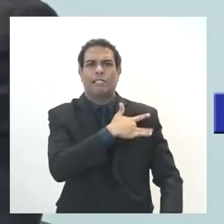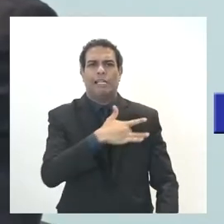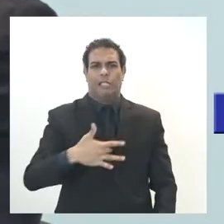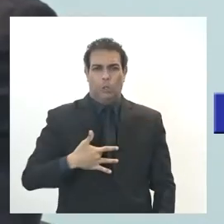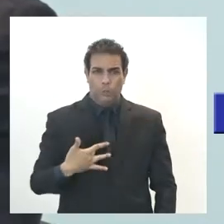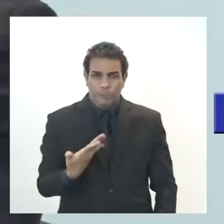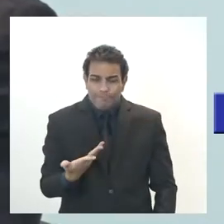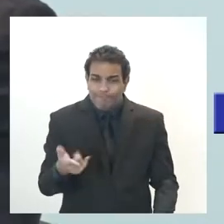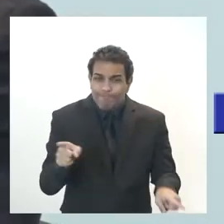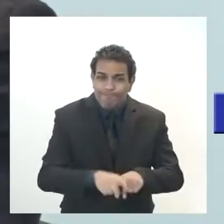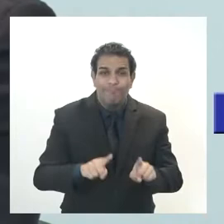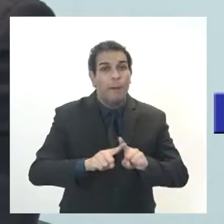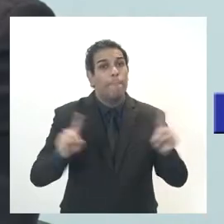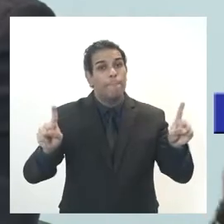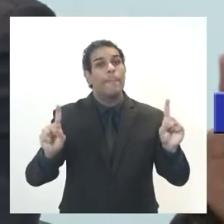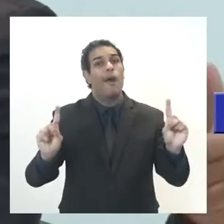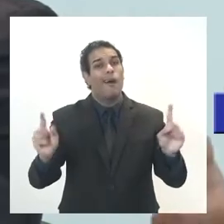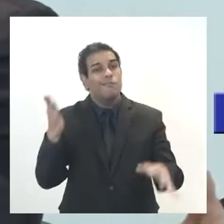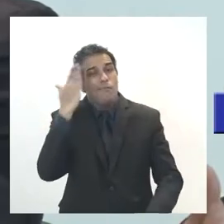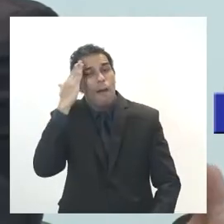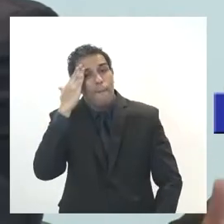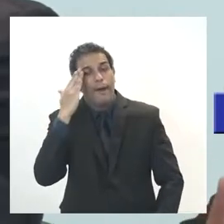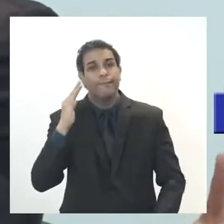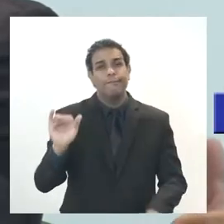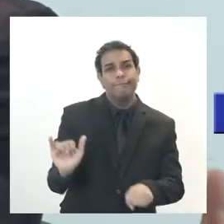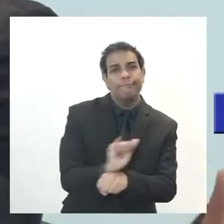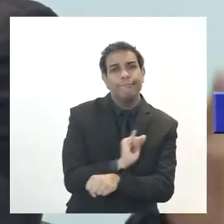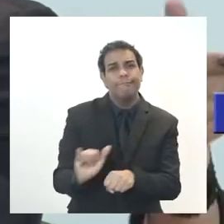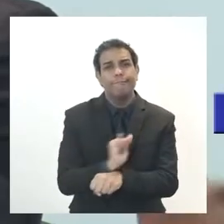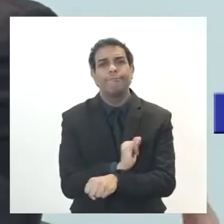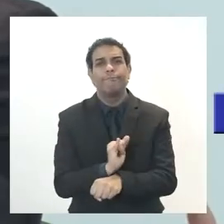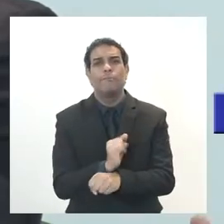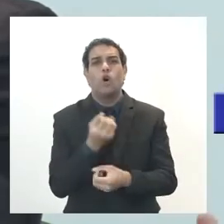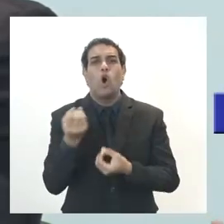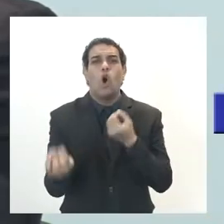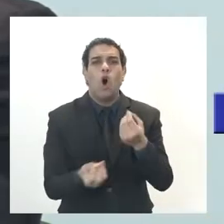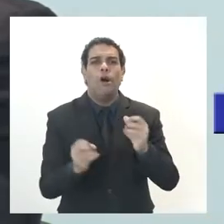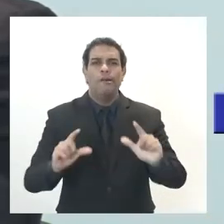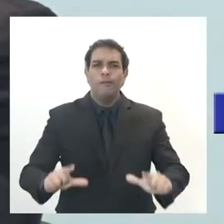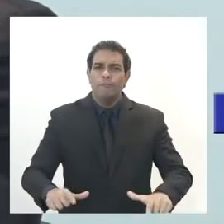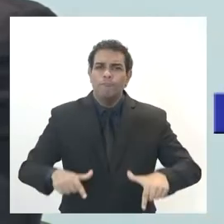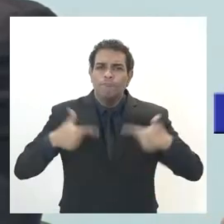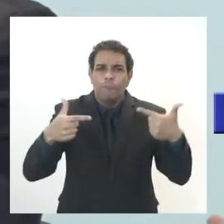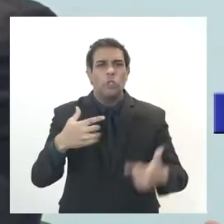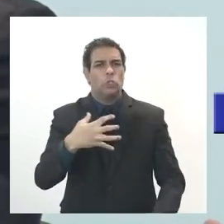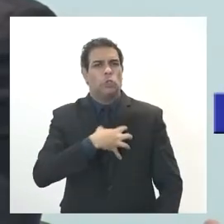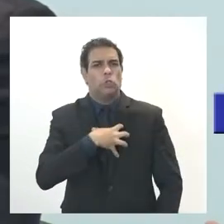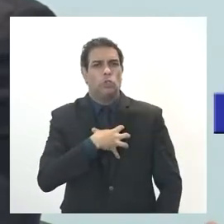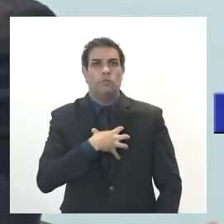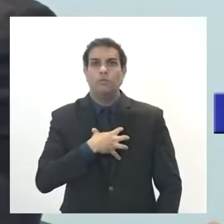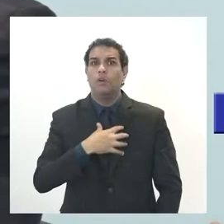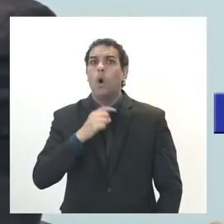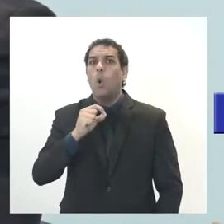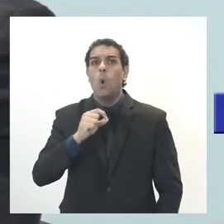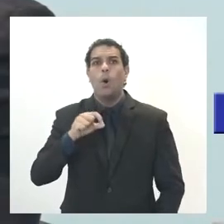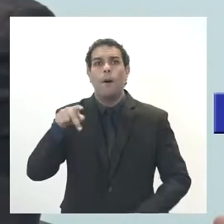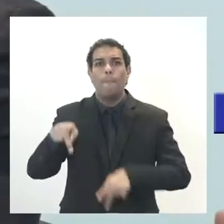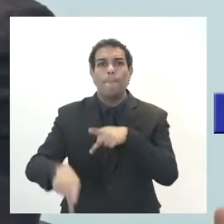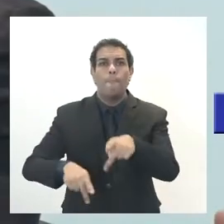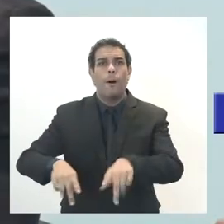trabalhista no entanto a gente sabe que a forma de enfrentar é o povo na rua